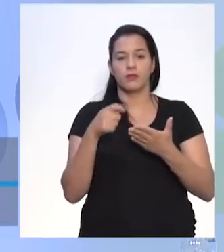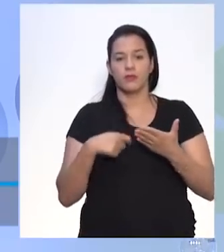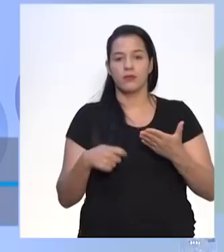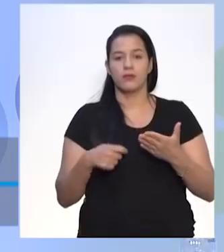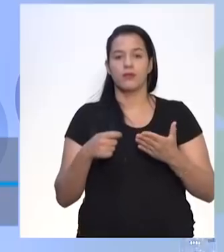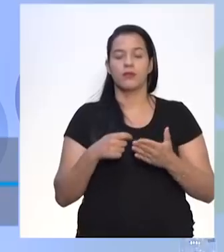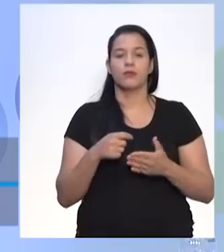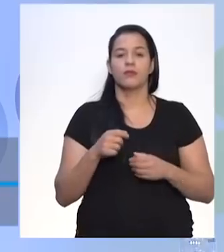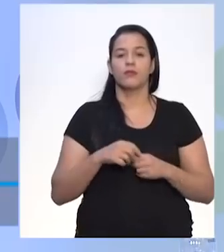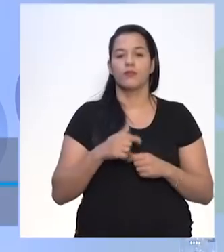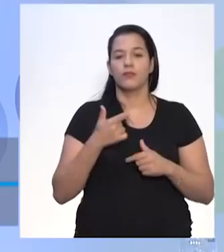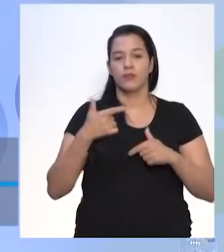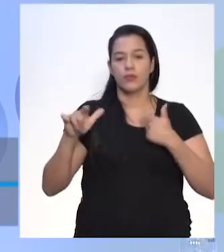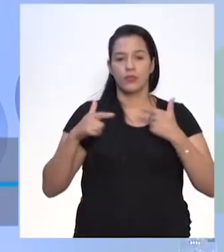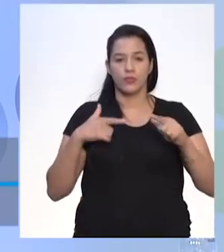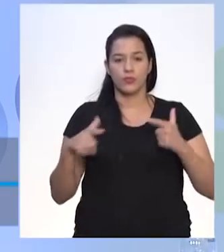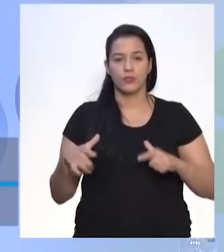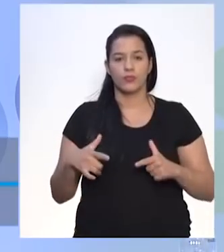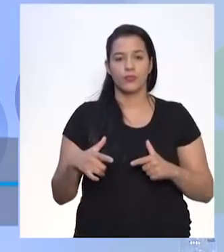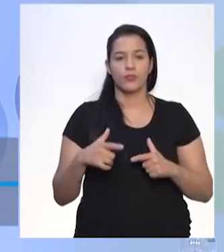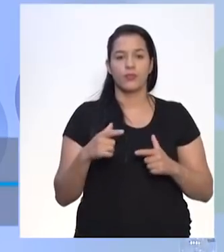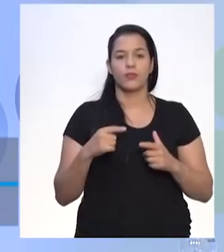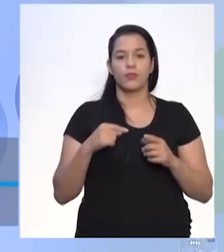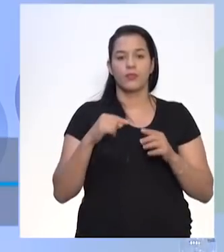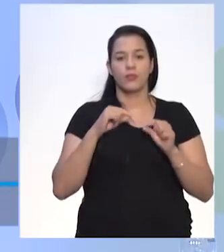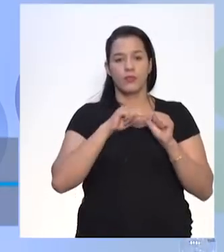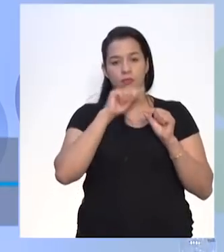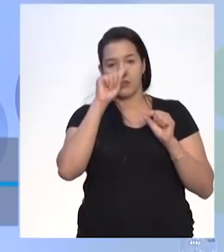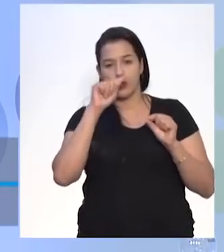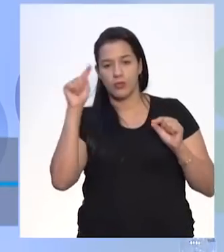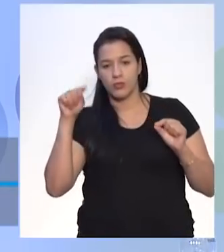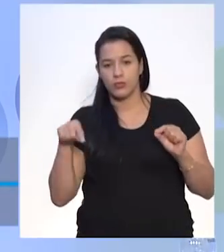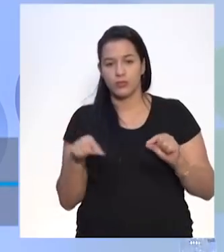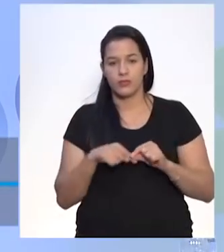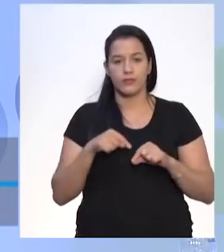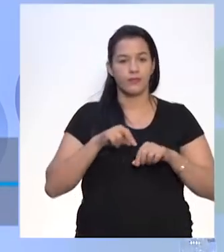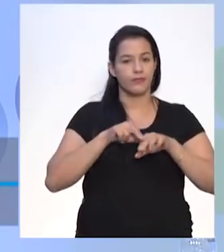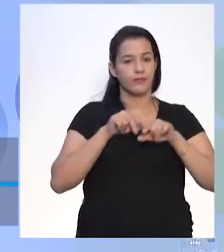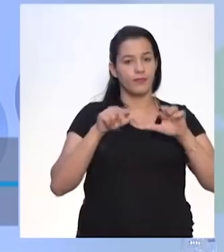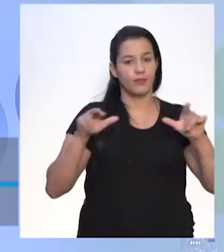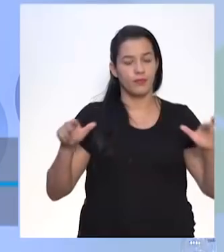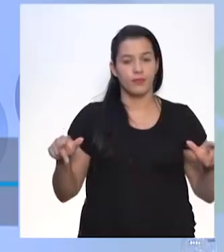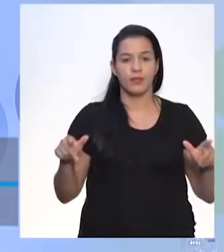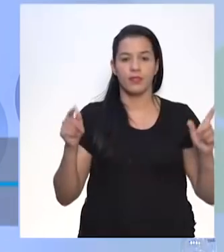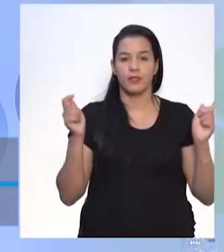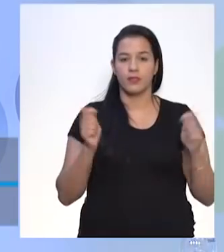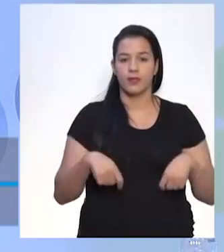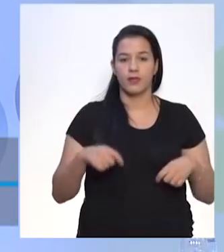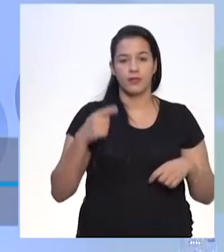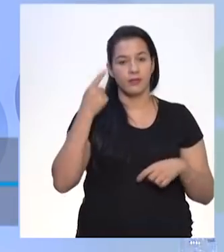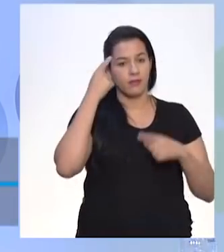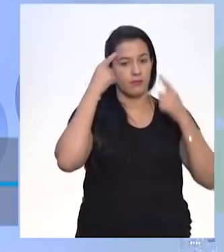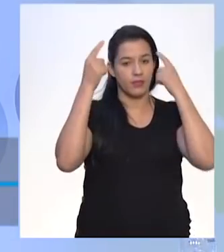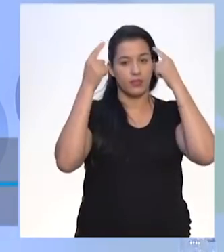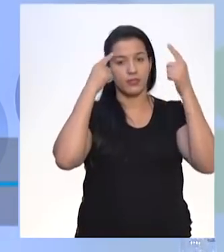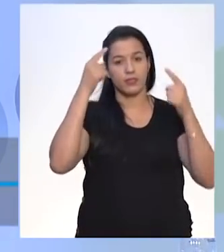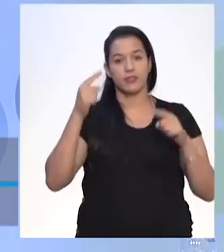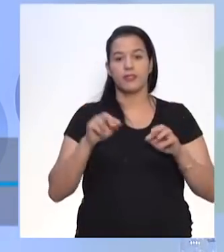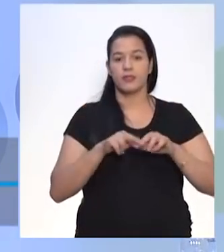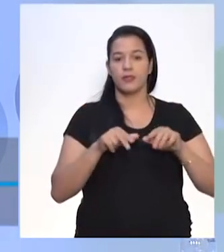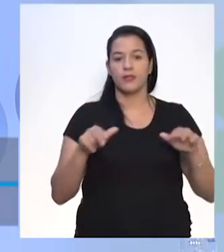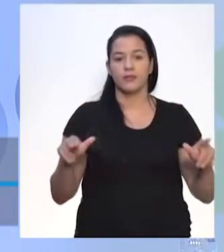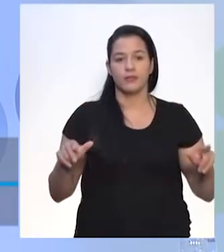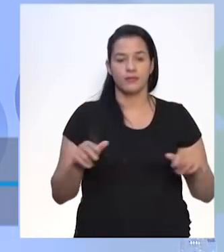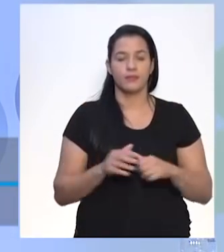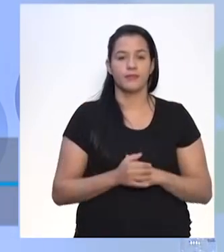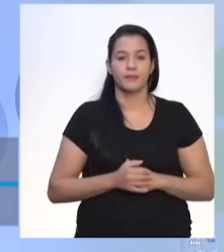com o lápis de cor, fazer borda com a caneta. Olha, enfim, a imaginação, o céu